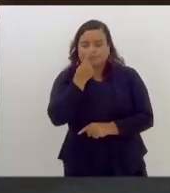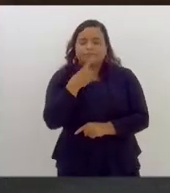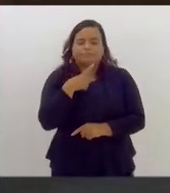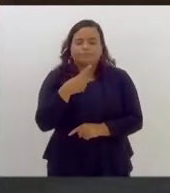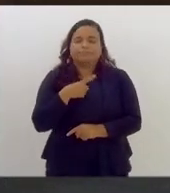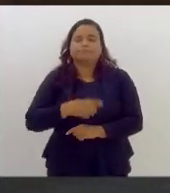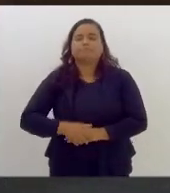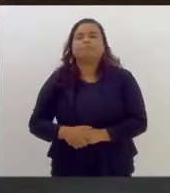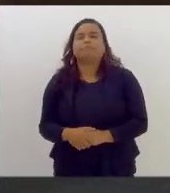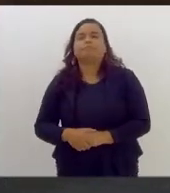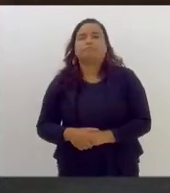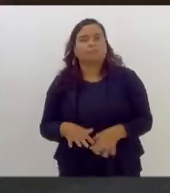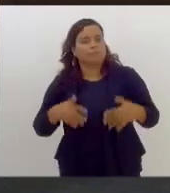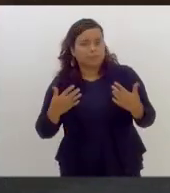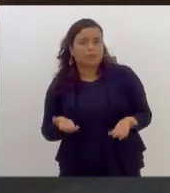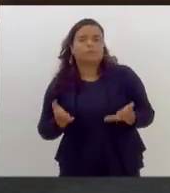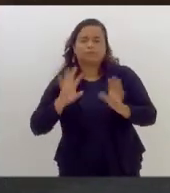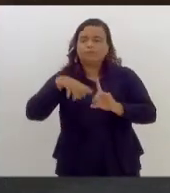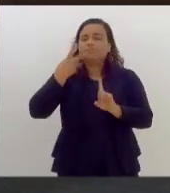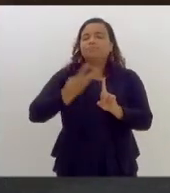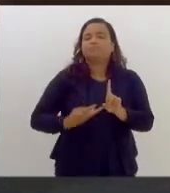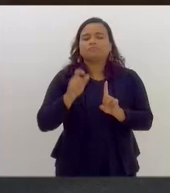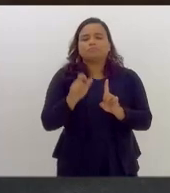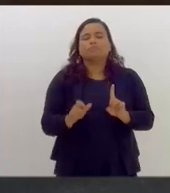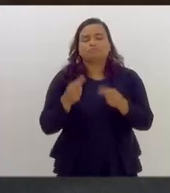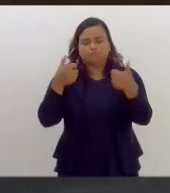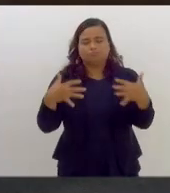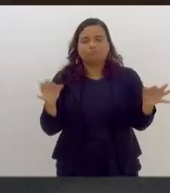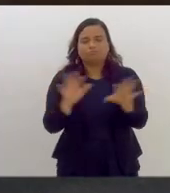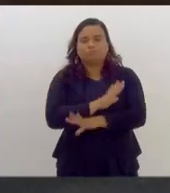Sirkis. Então, essa homenagem ao Sirkis.